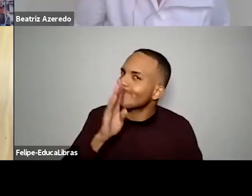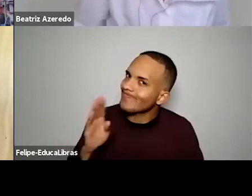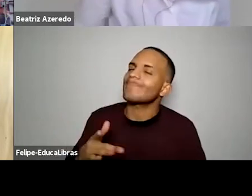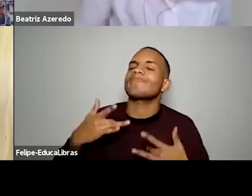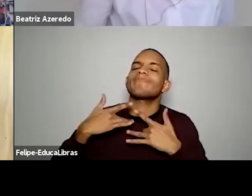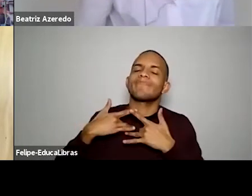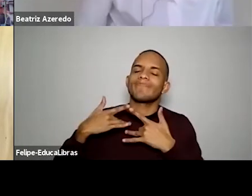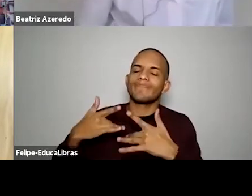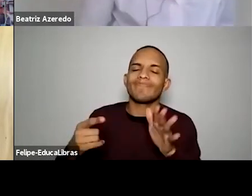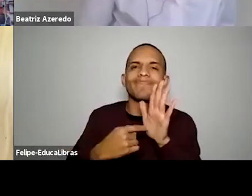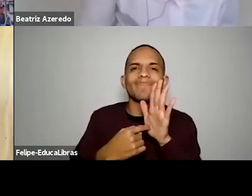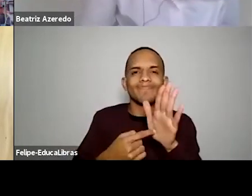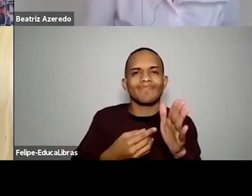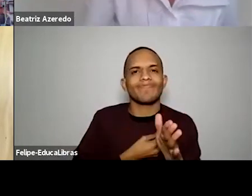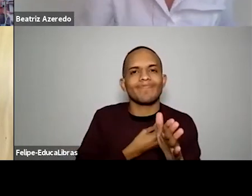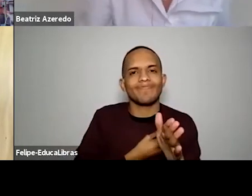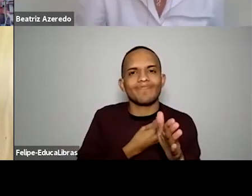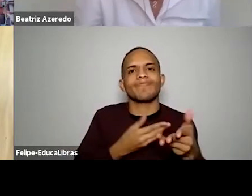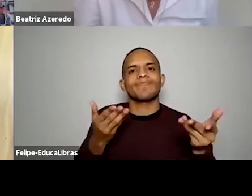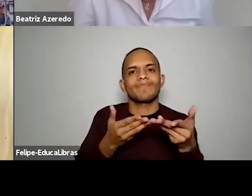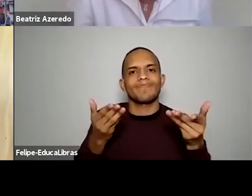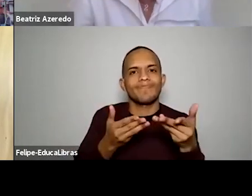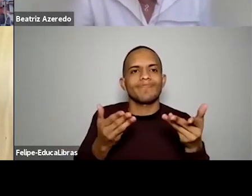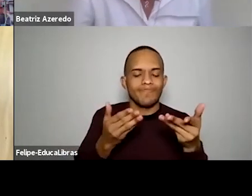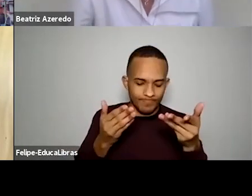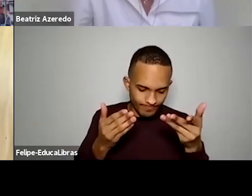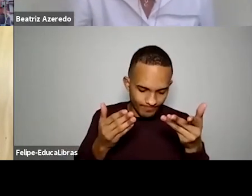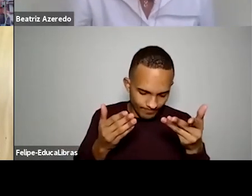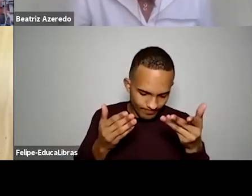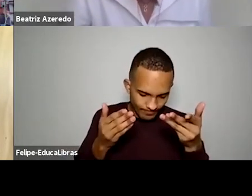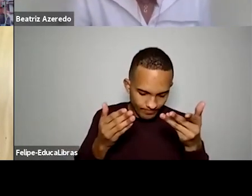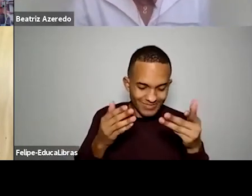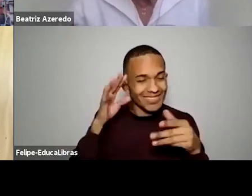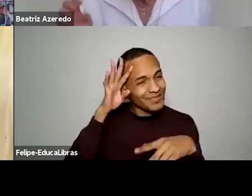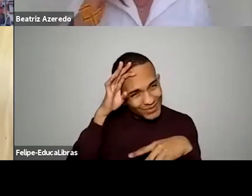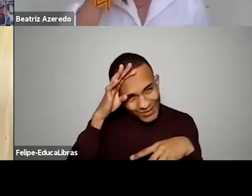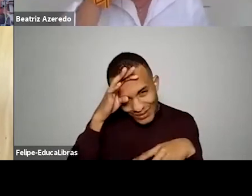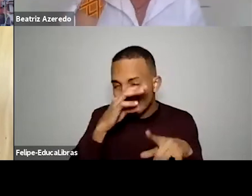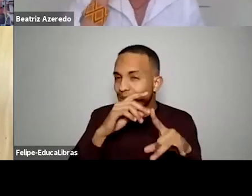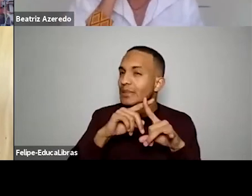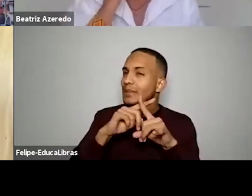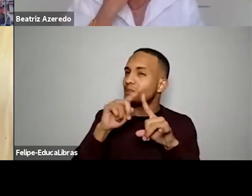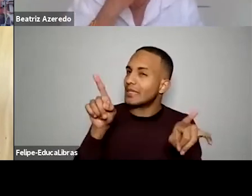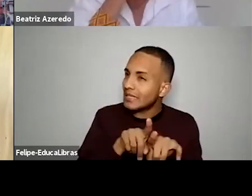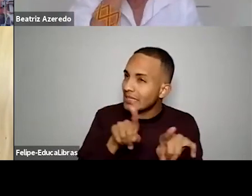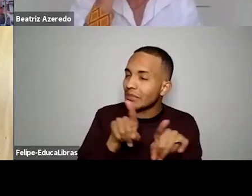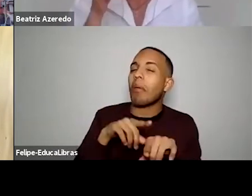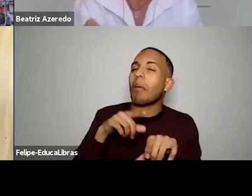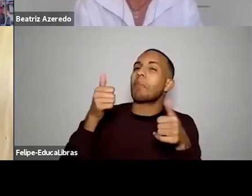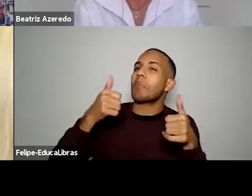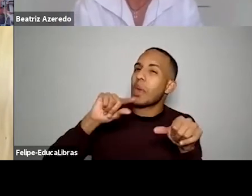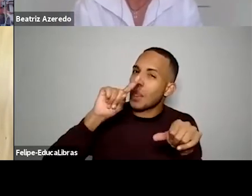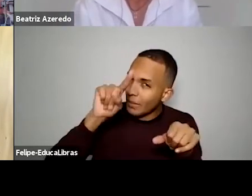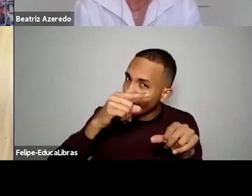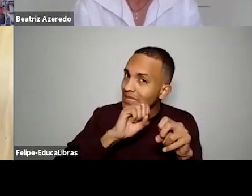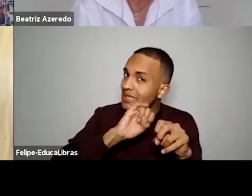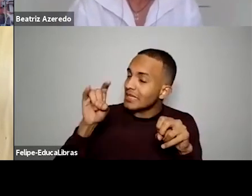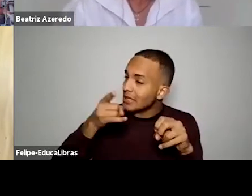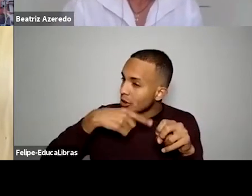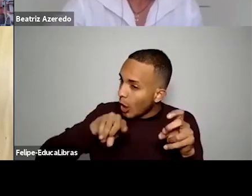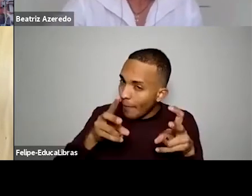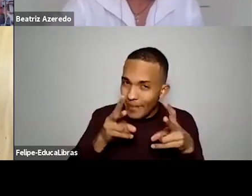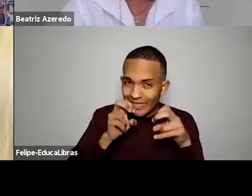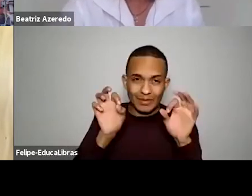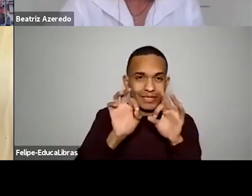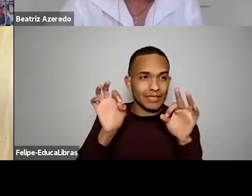a mostrar que o momento ainda é um momento de dificuldades e que inclusive vai se agravar. Se a gente não perceber que a situação no